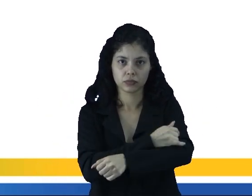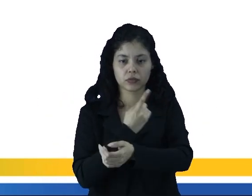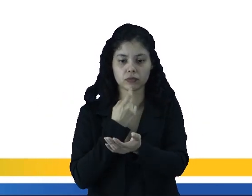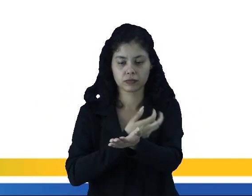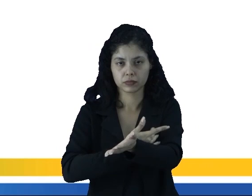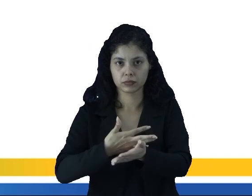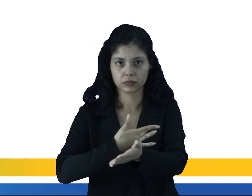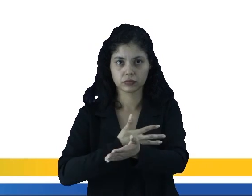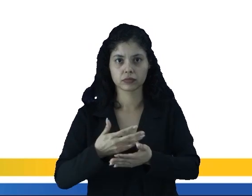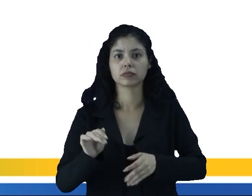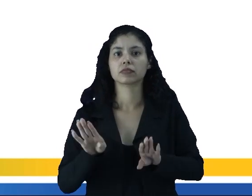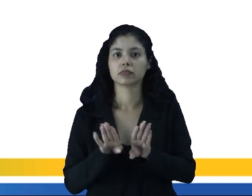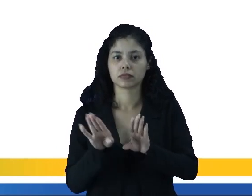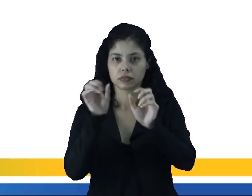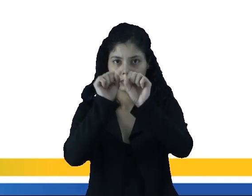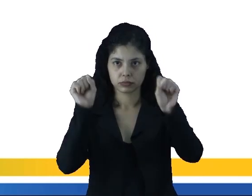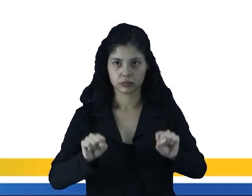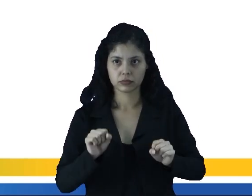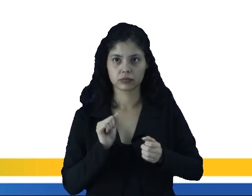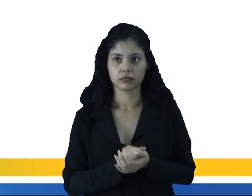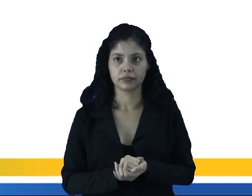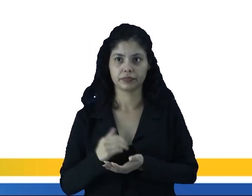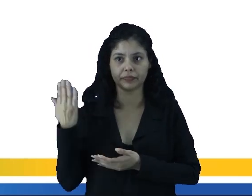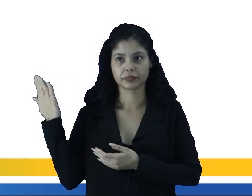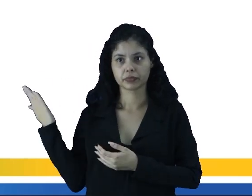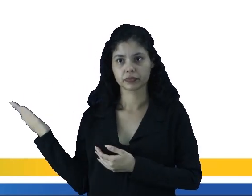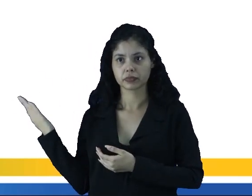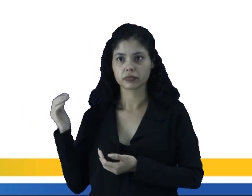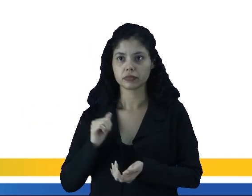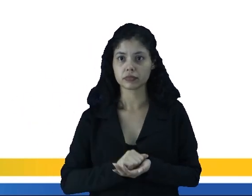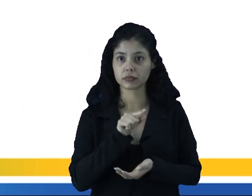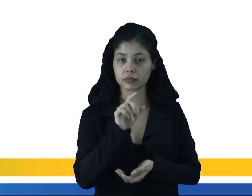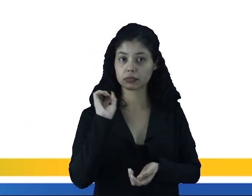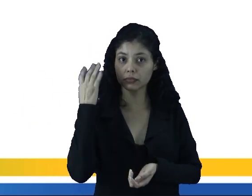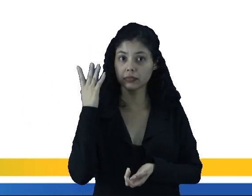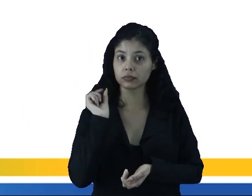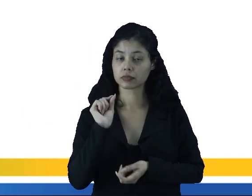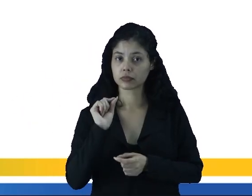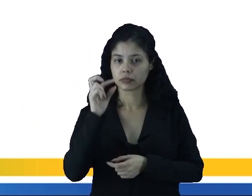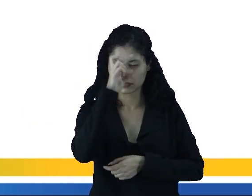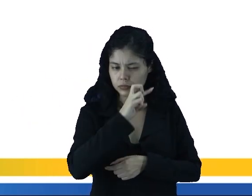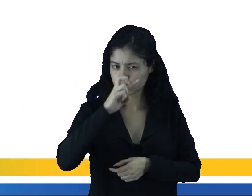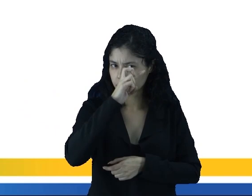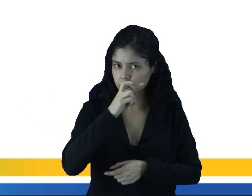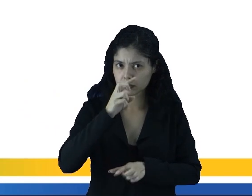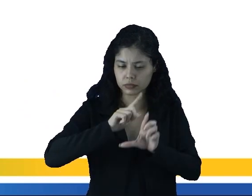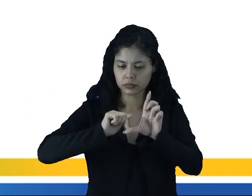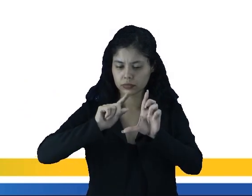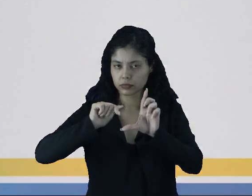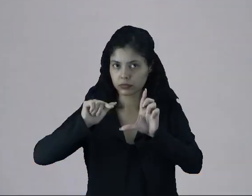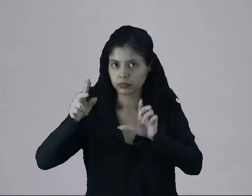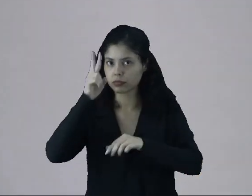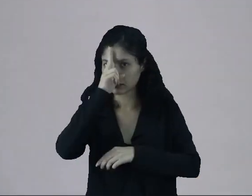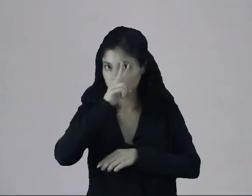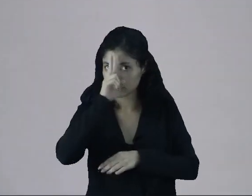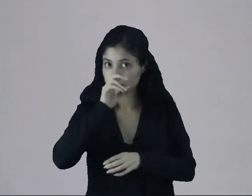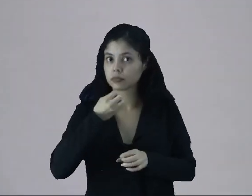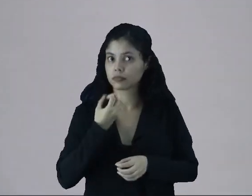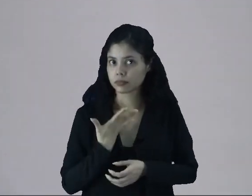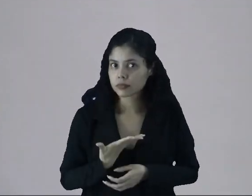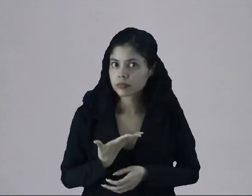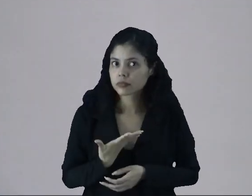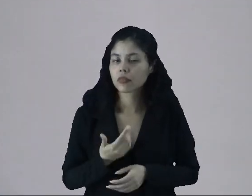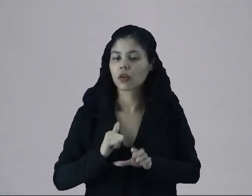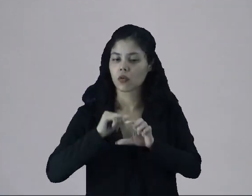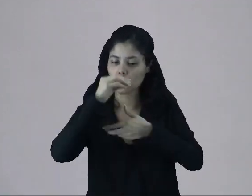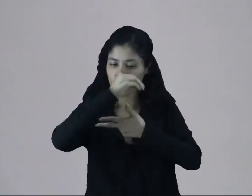tá? Isso também é um sistema de homeostase. Nesse caso, a gente tem uma análise gráfica, tá? Então, lembrem-se bem que o